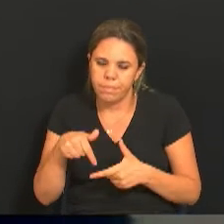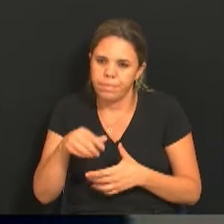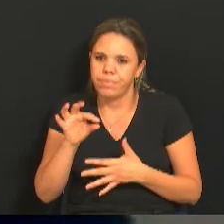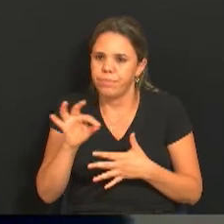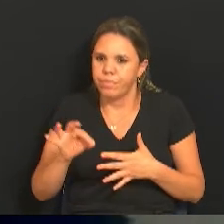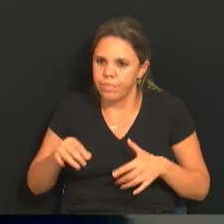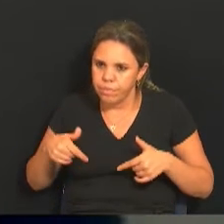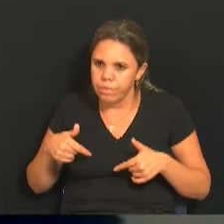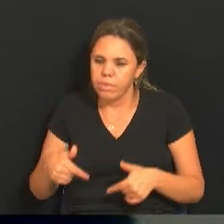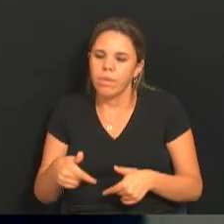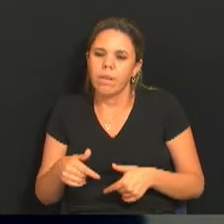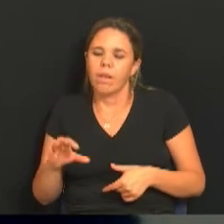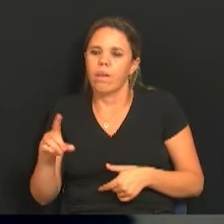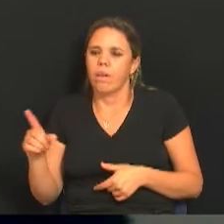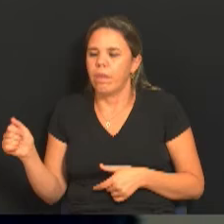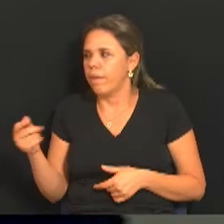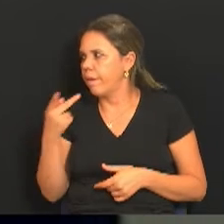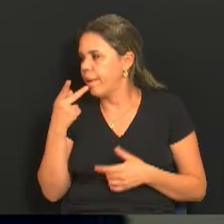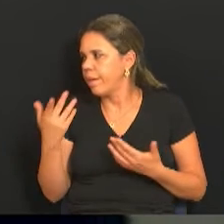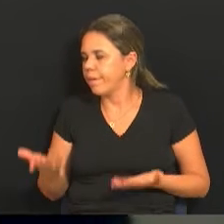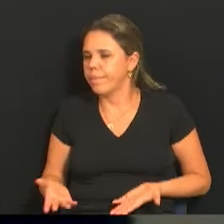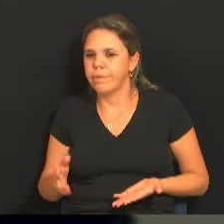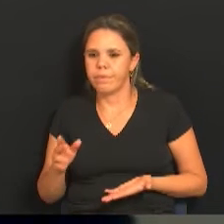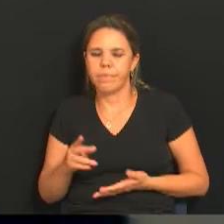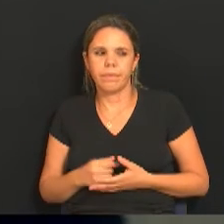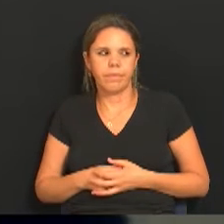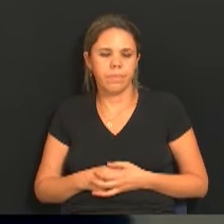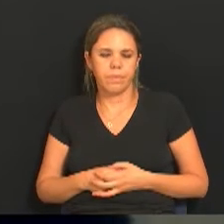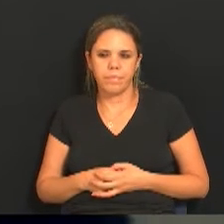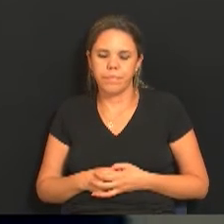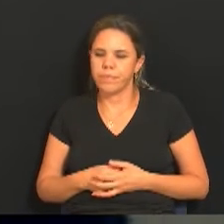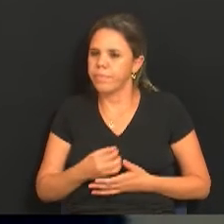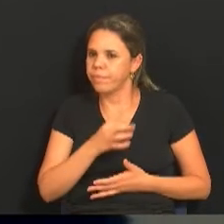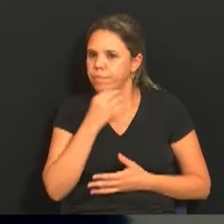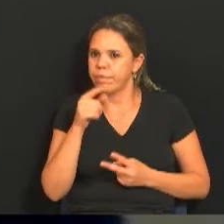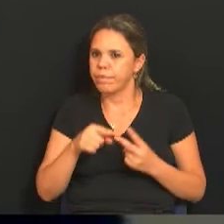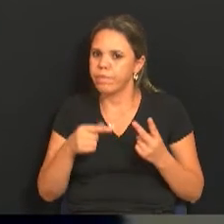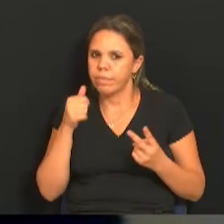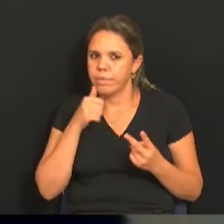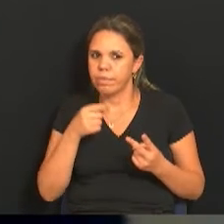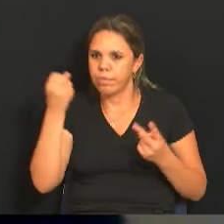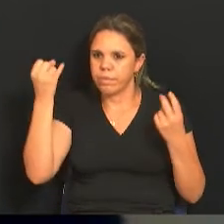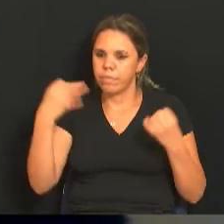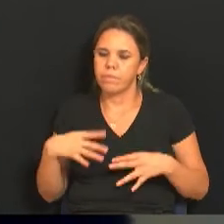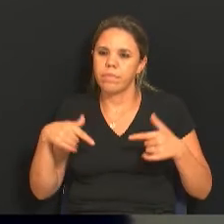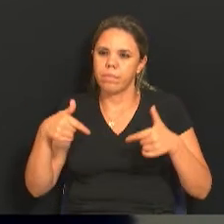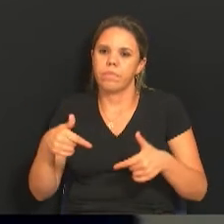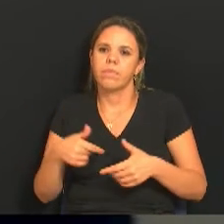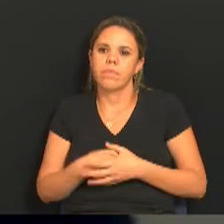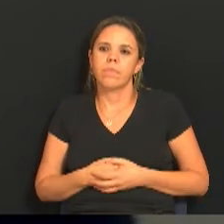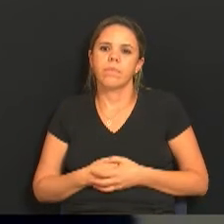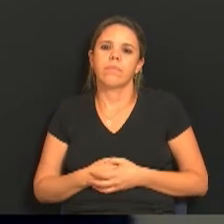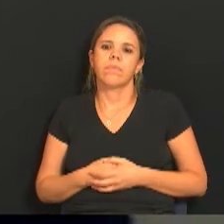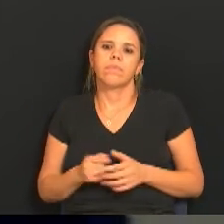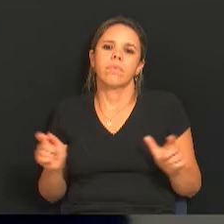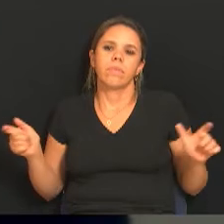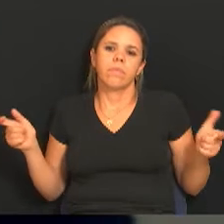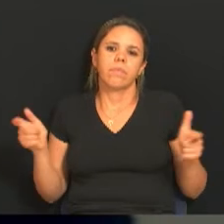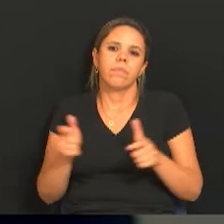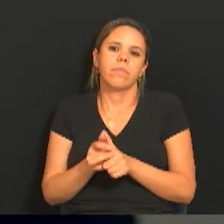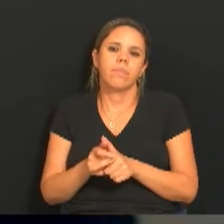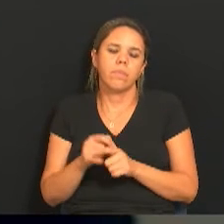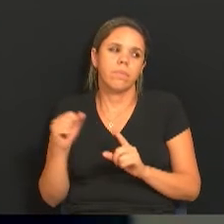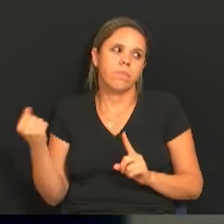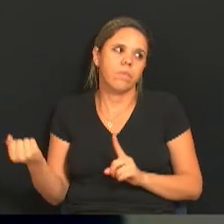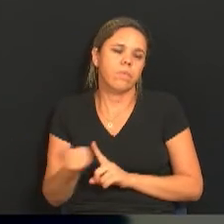ações que a Cida colocou e a Paula colocou também muito bem, né? E que são ações assim que elas minimizam. A assistência não vai